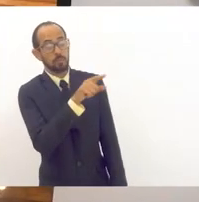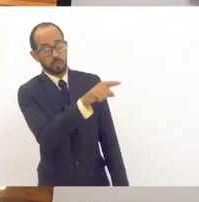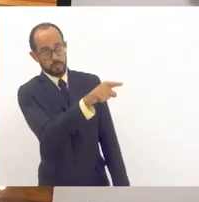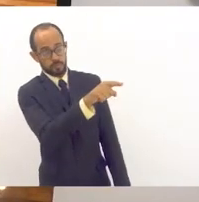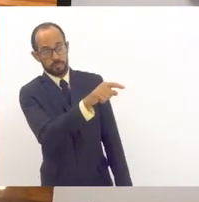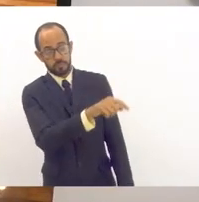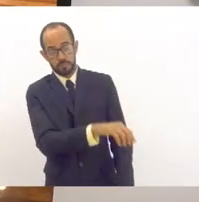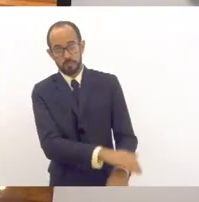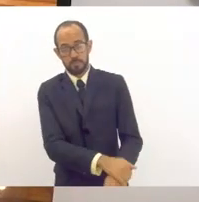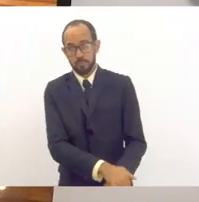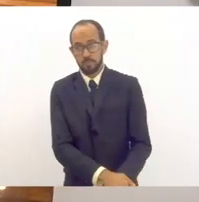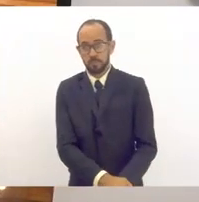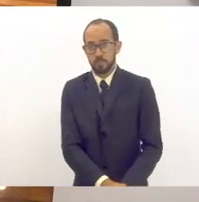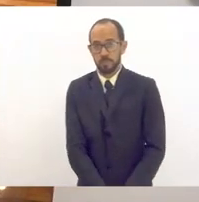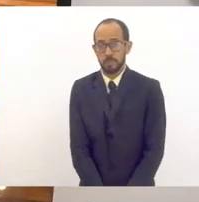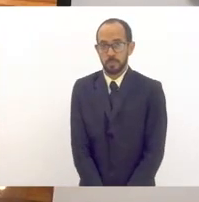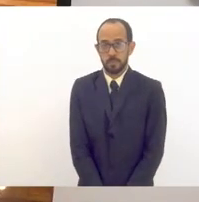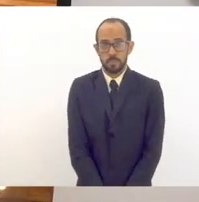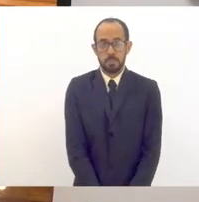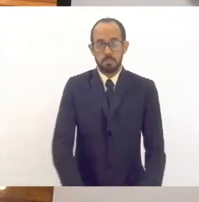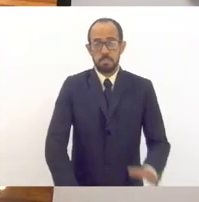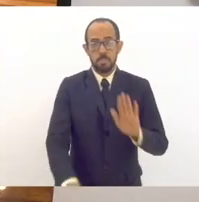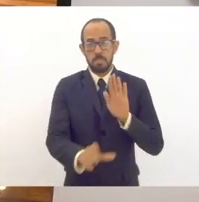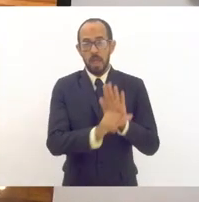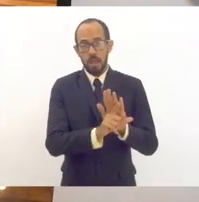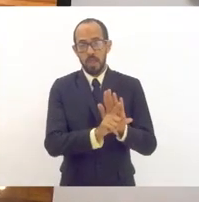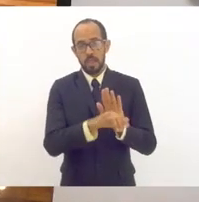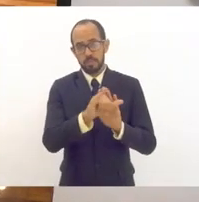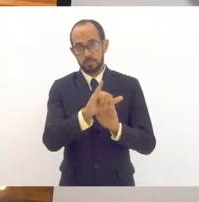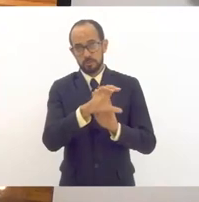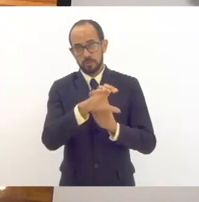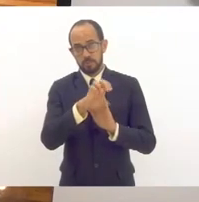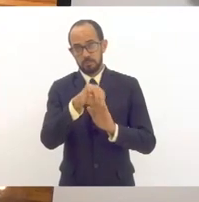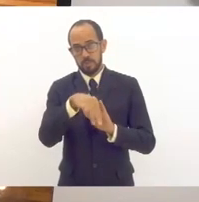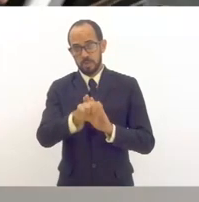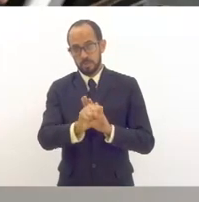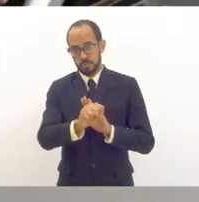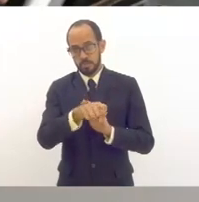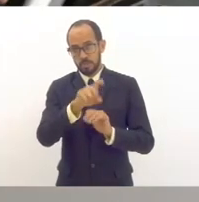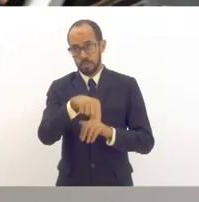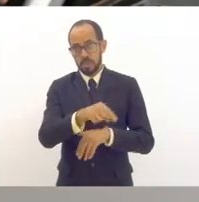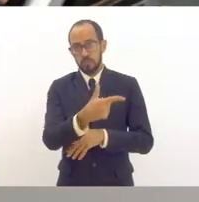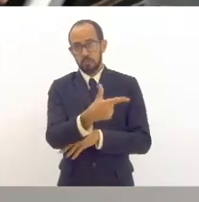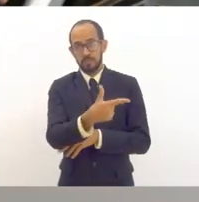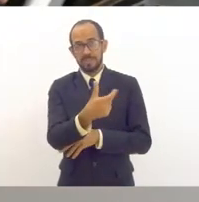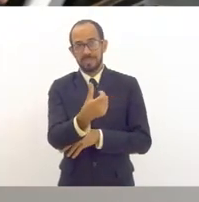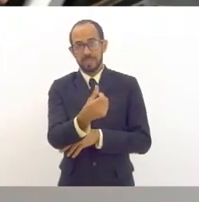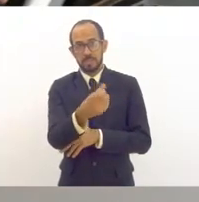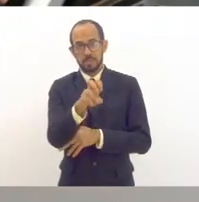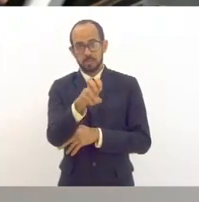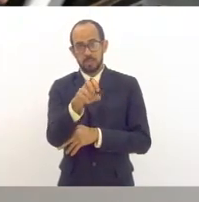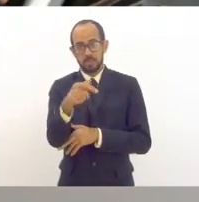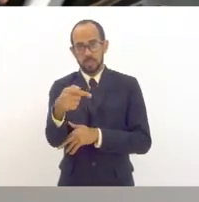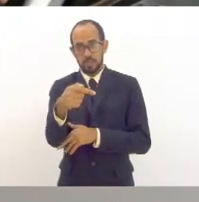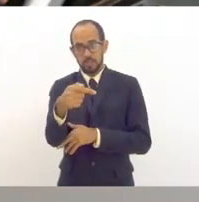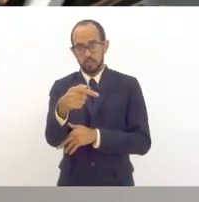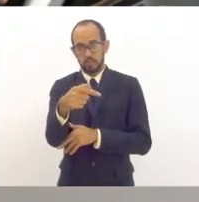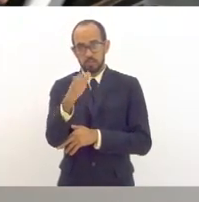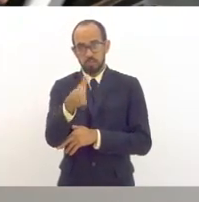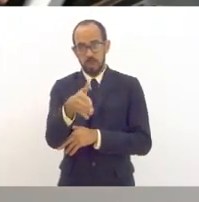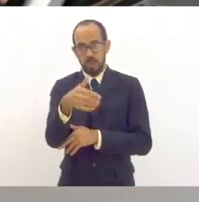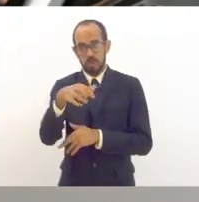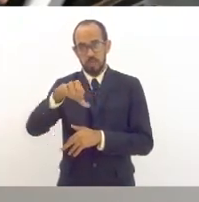Amorim a lei que trata do ICMS é a 2657 de 96